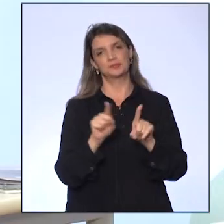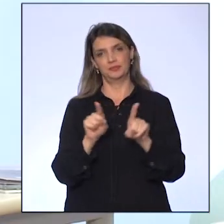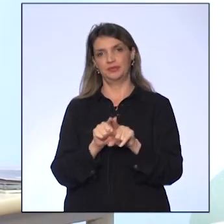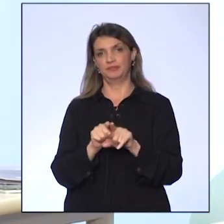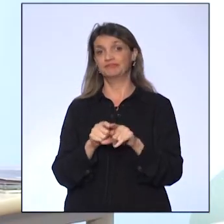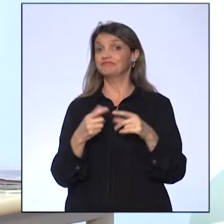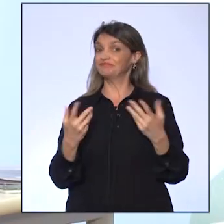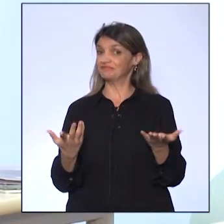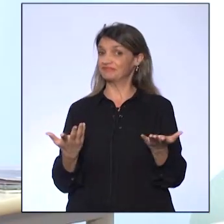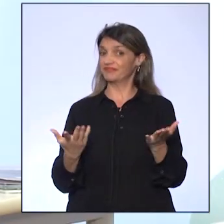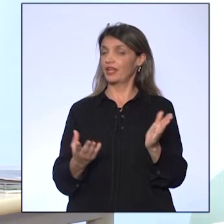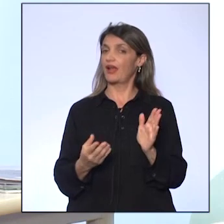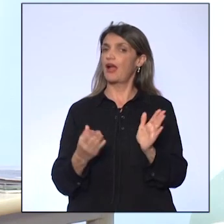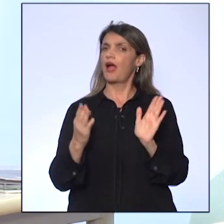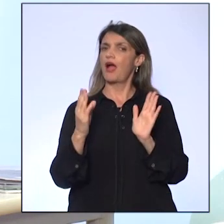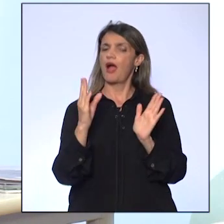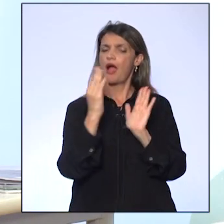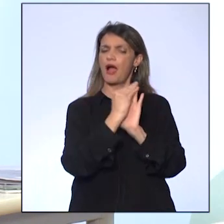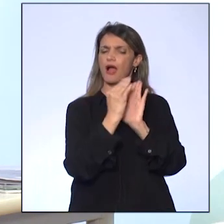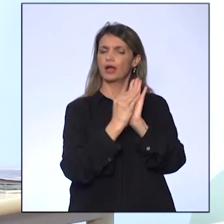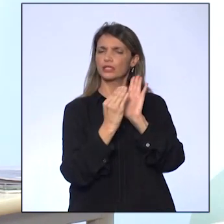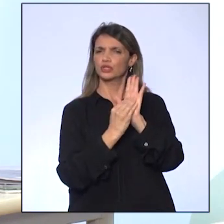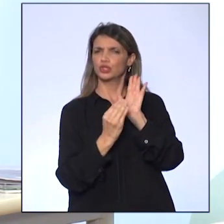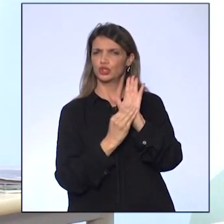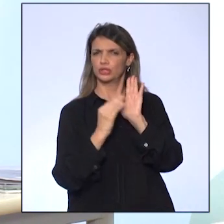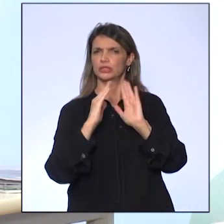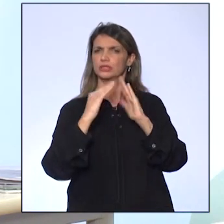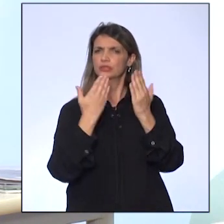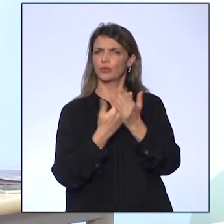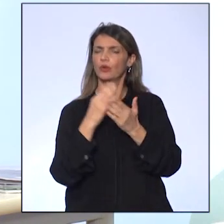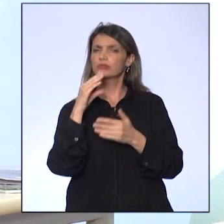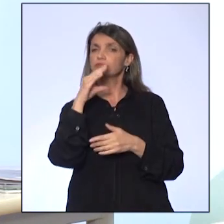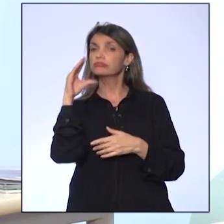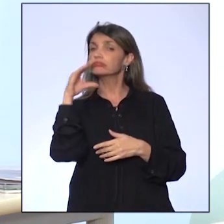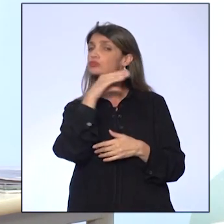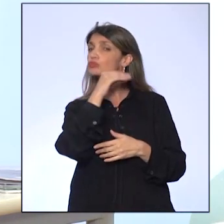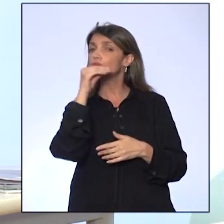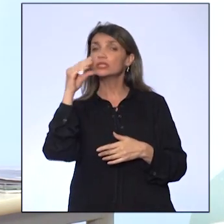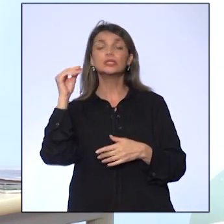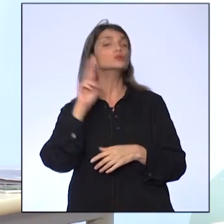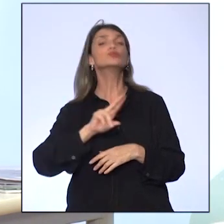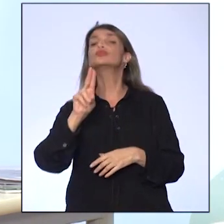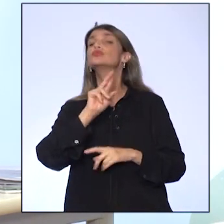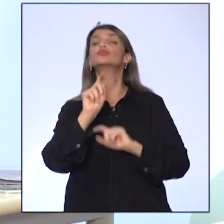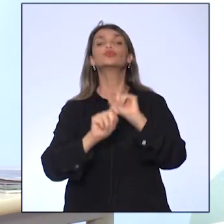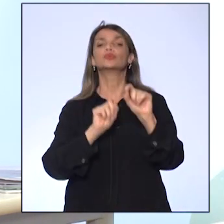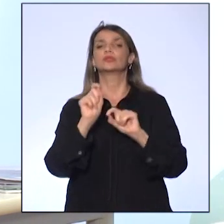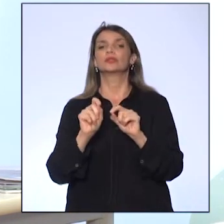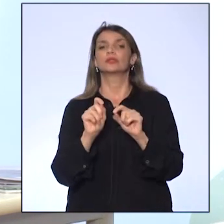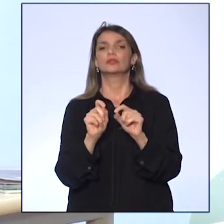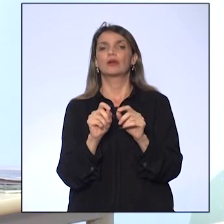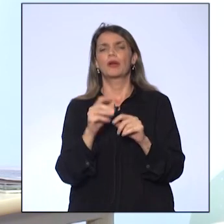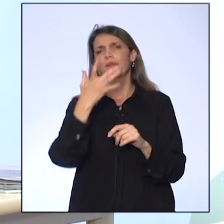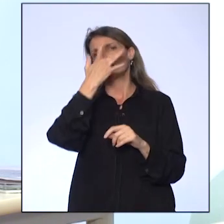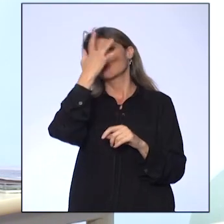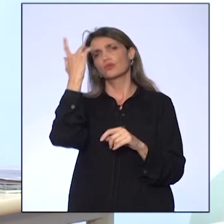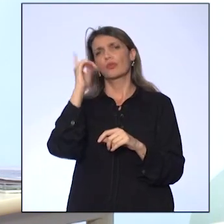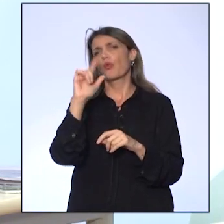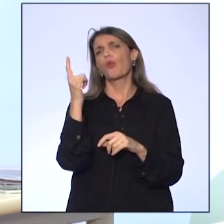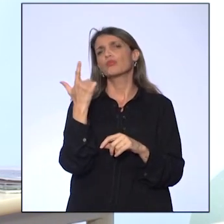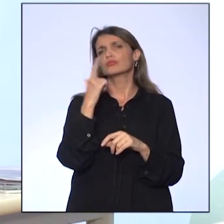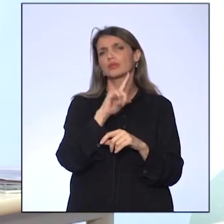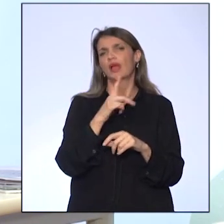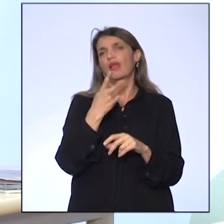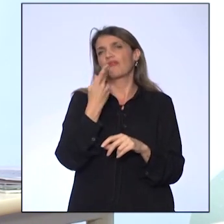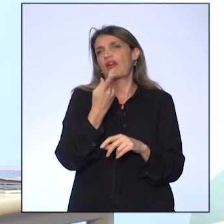Bom, a agenda no nosso ambiente escolar, na adolescência, ela é utilizada para descrever. Quando uma pessoa não consegue falar a